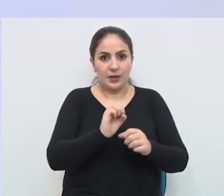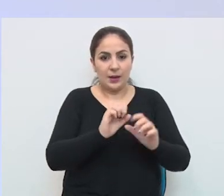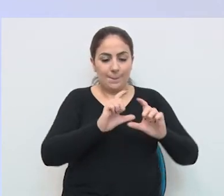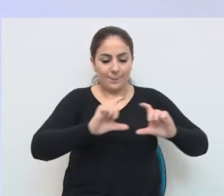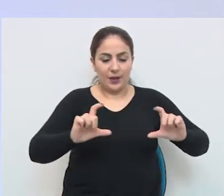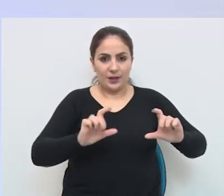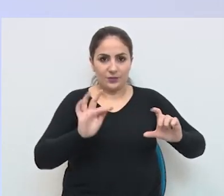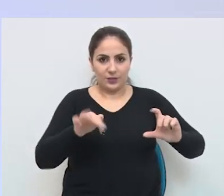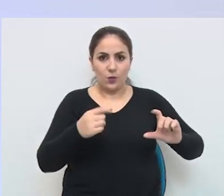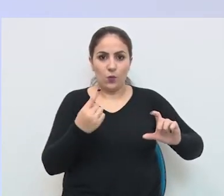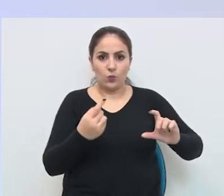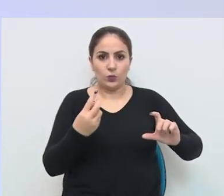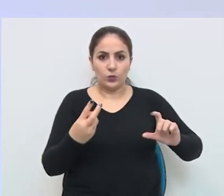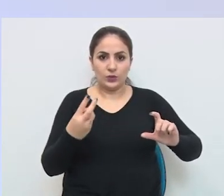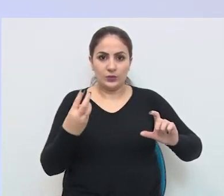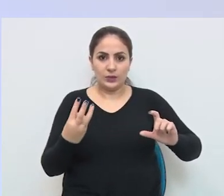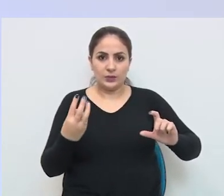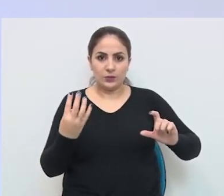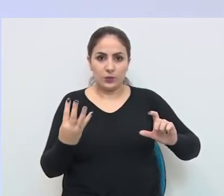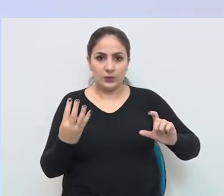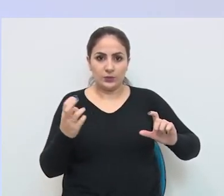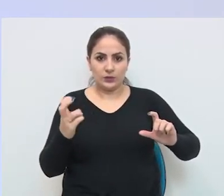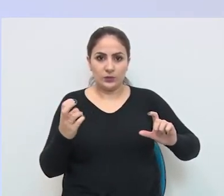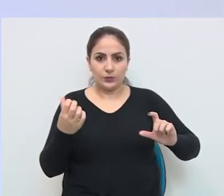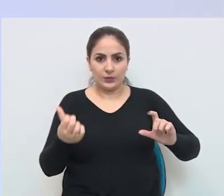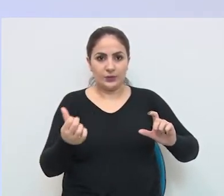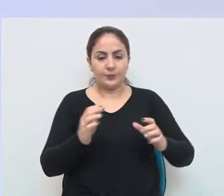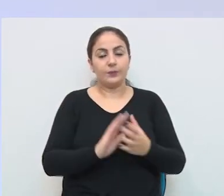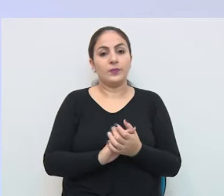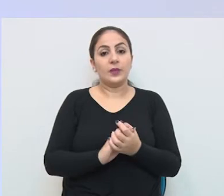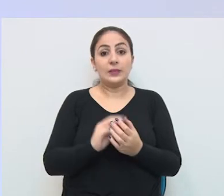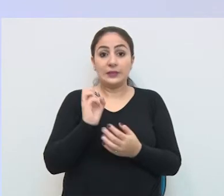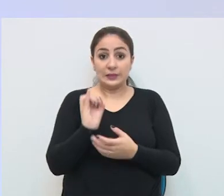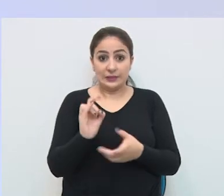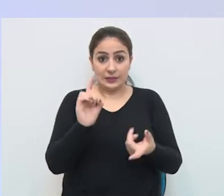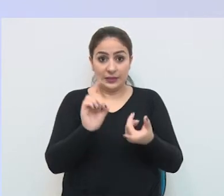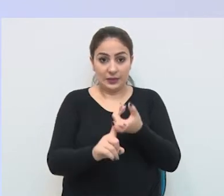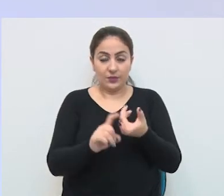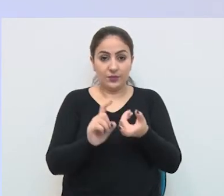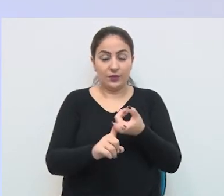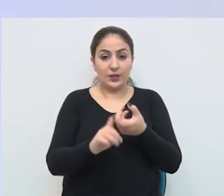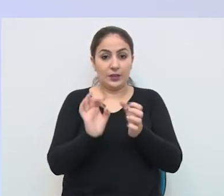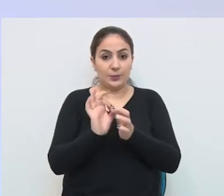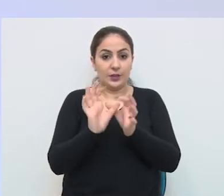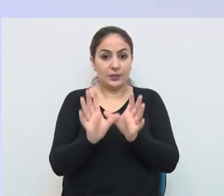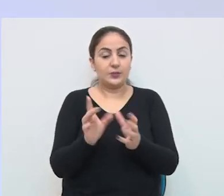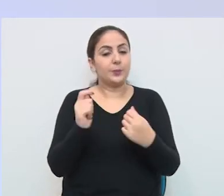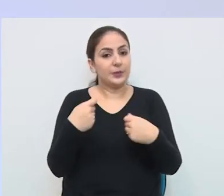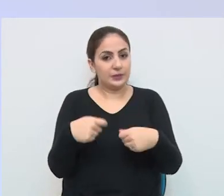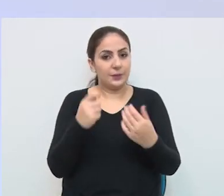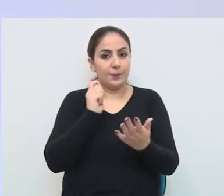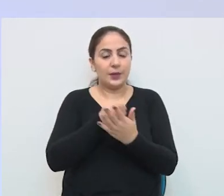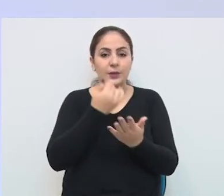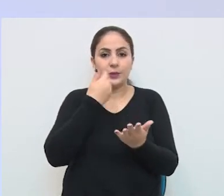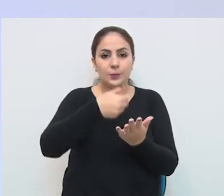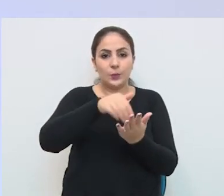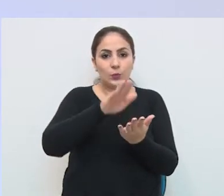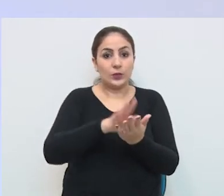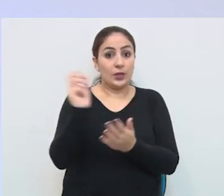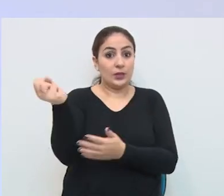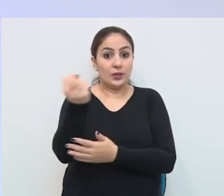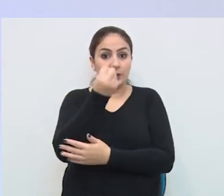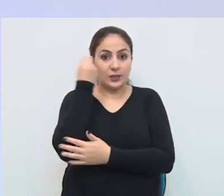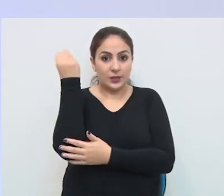2, 3, 4, 5 e 6. Nesses casos, também se houver pendência no licenciamento, o proprietário terá que pagar